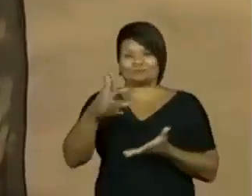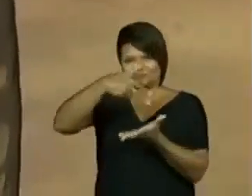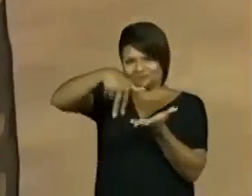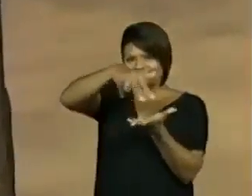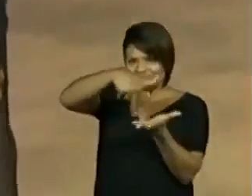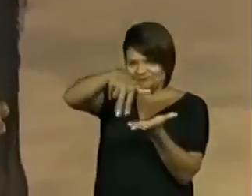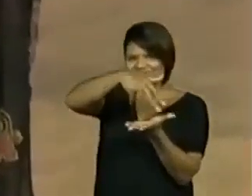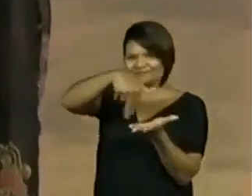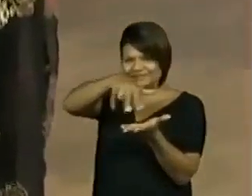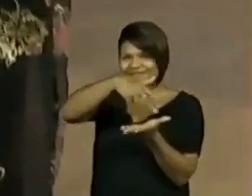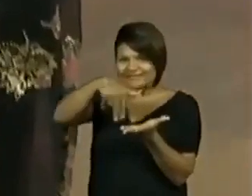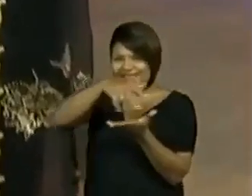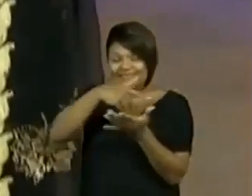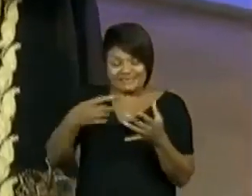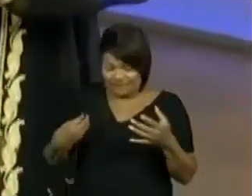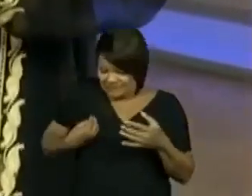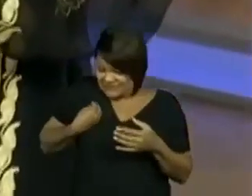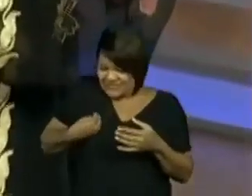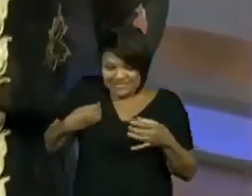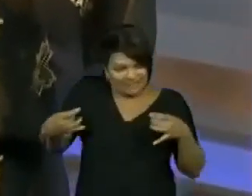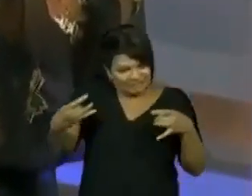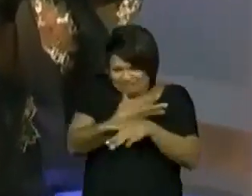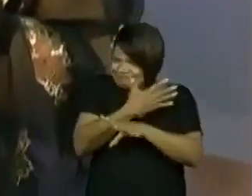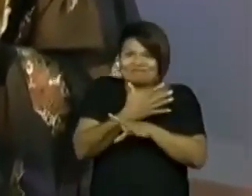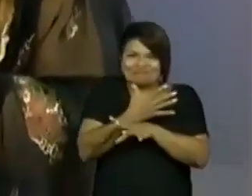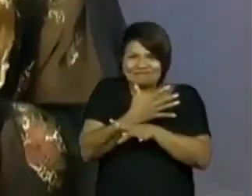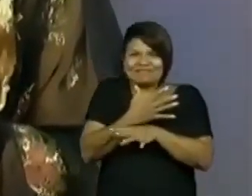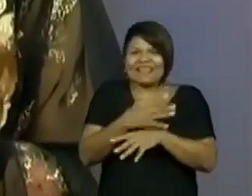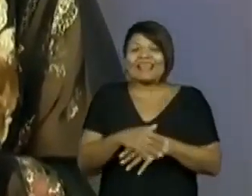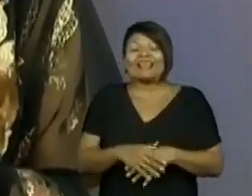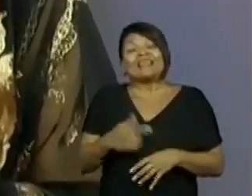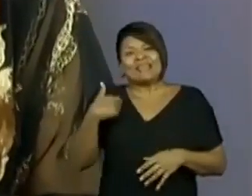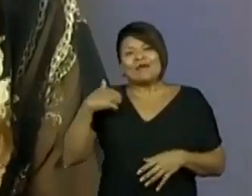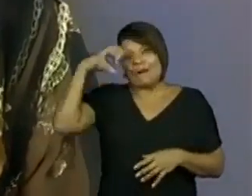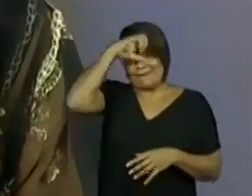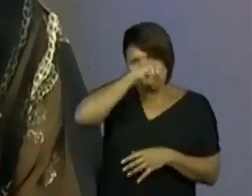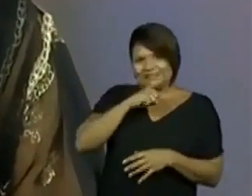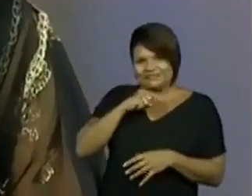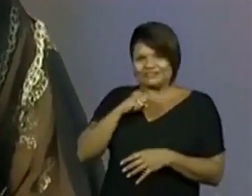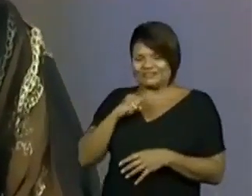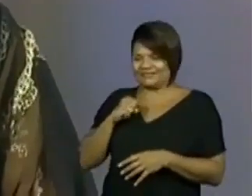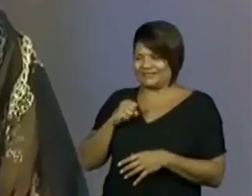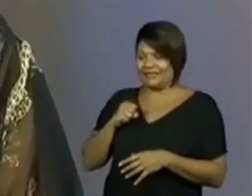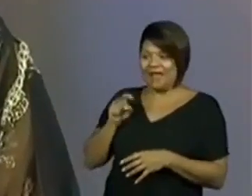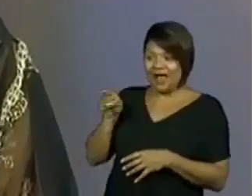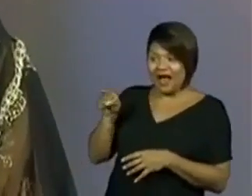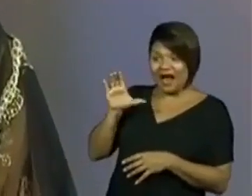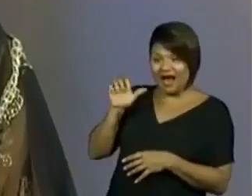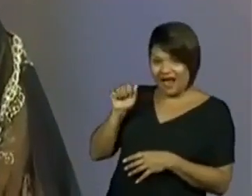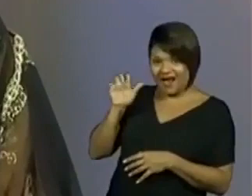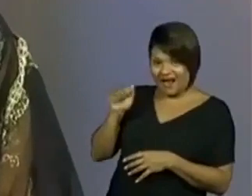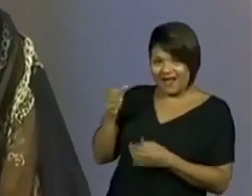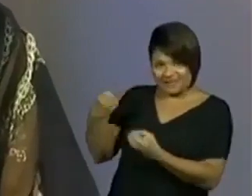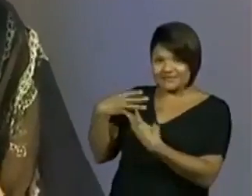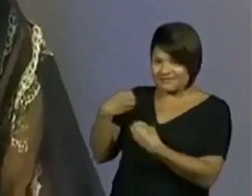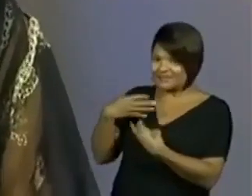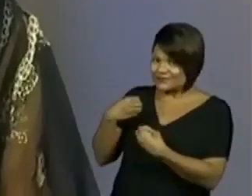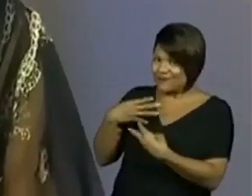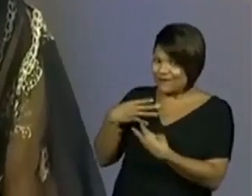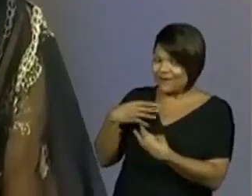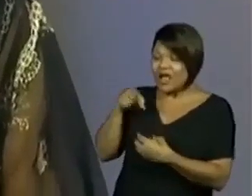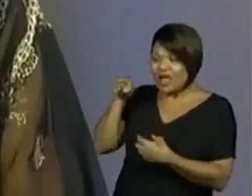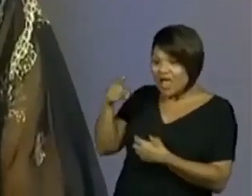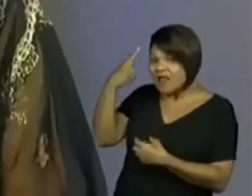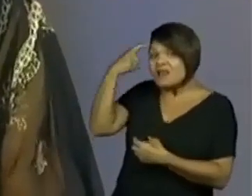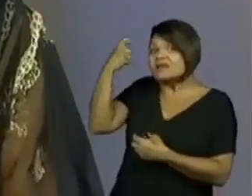em dançar o inteiro da vida, eu aprendi com o próprio Cacaverá uma dança que ele